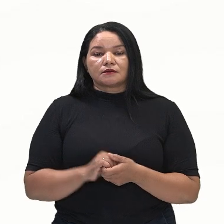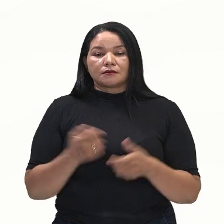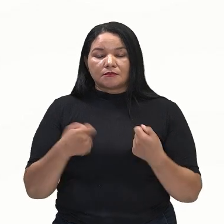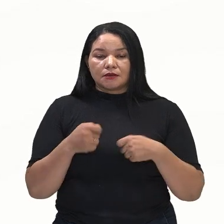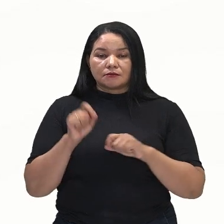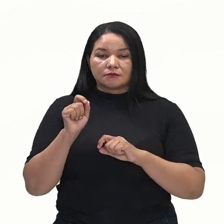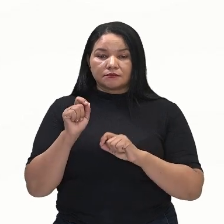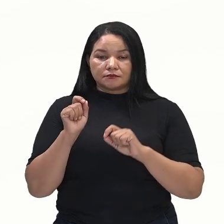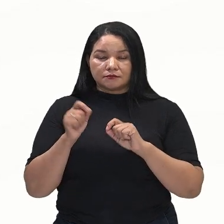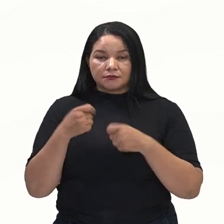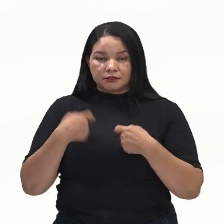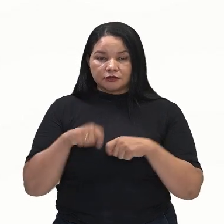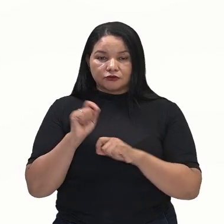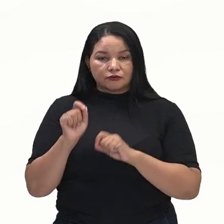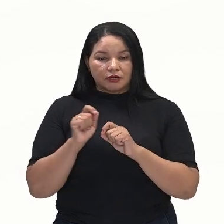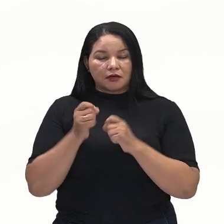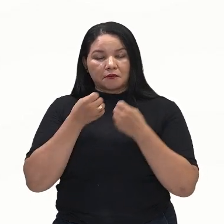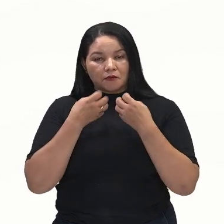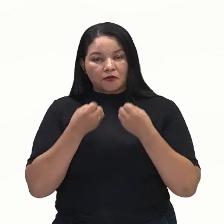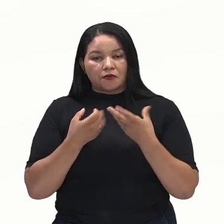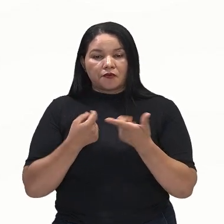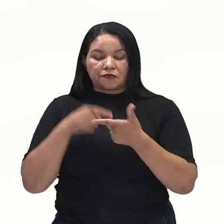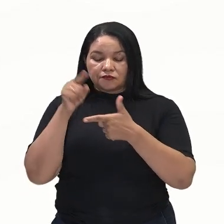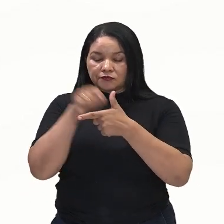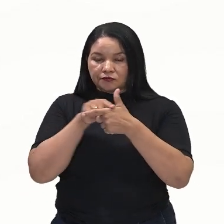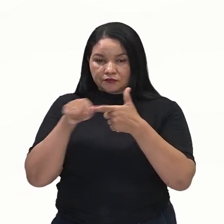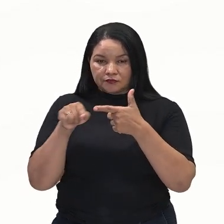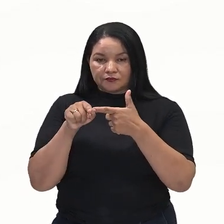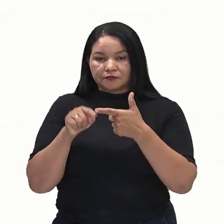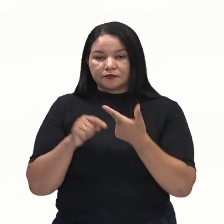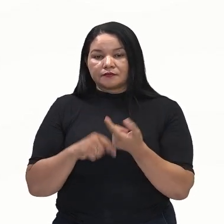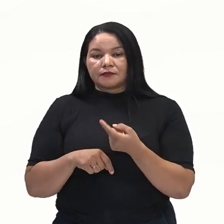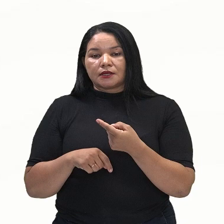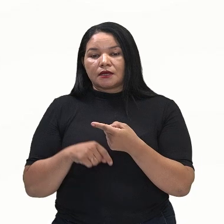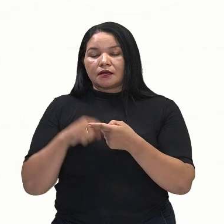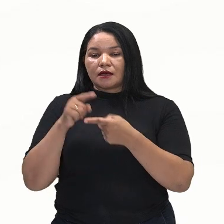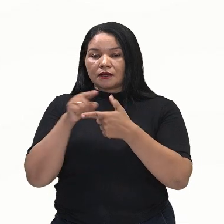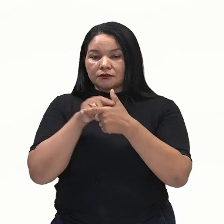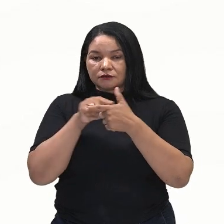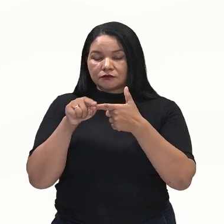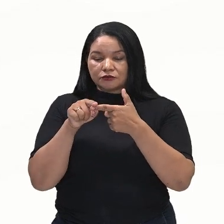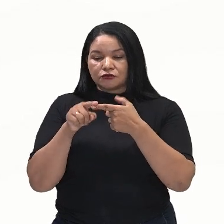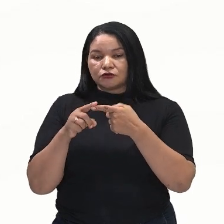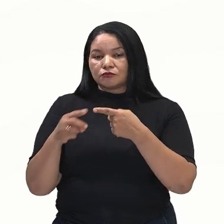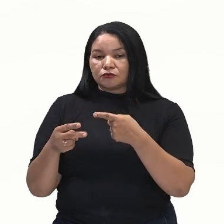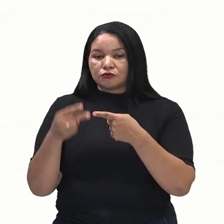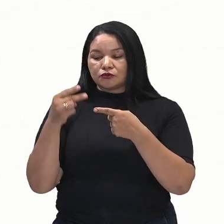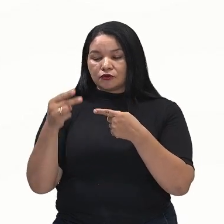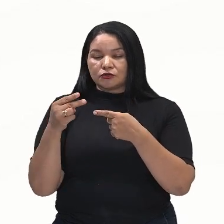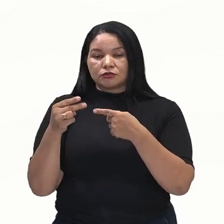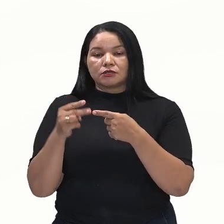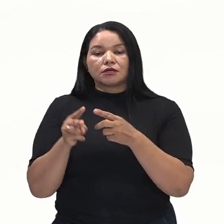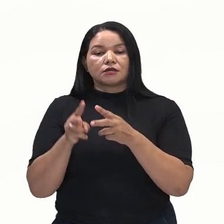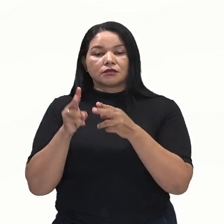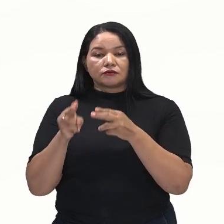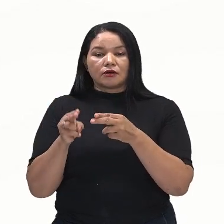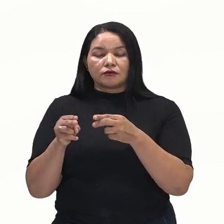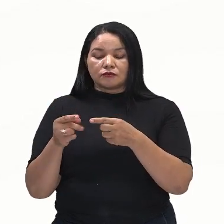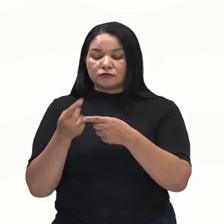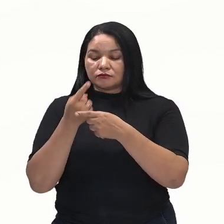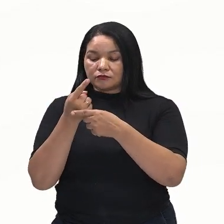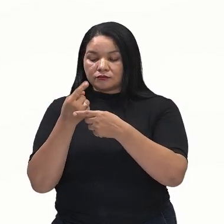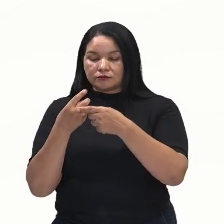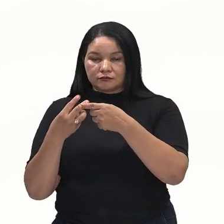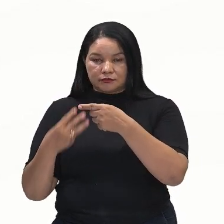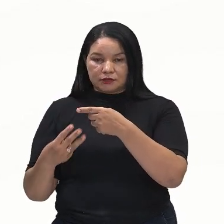simplificar a fração final. Ou seja, simplificando os dois valores por 2, eu vou ter 1 em